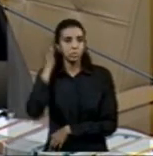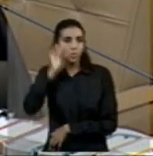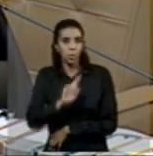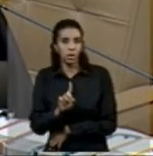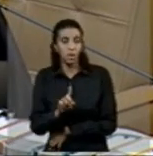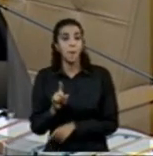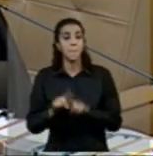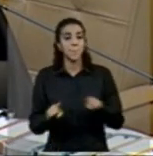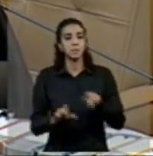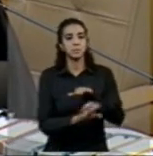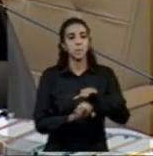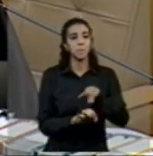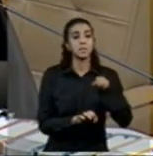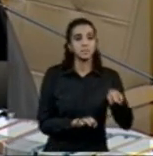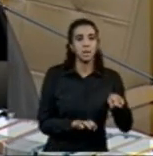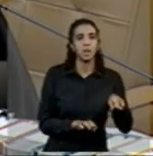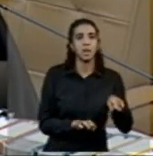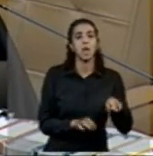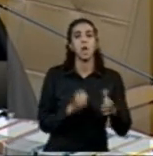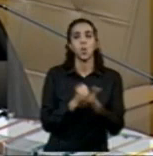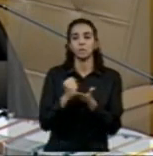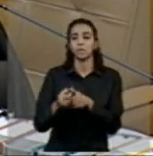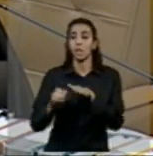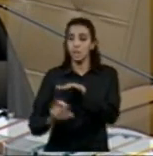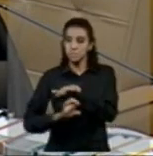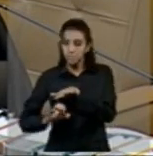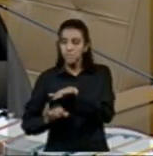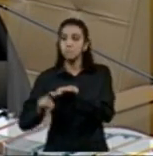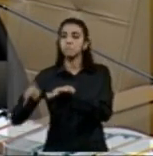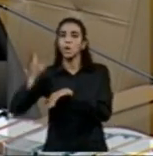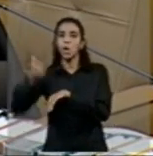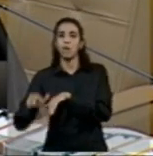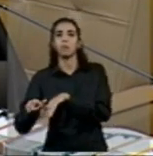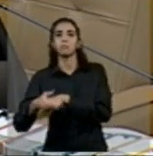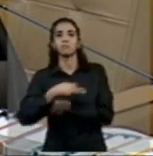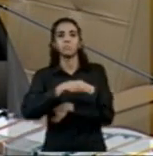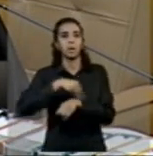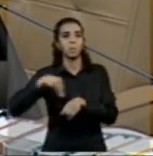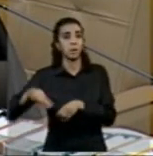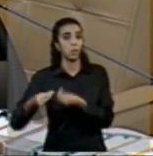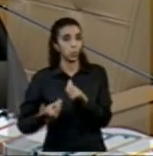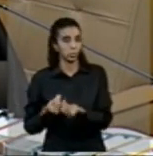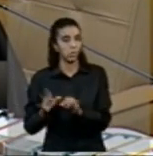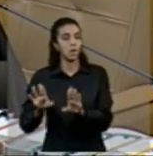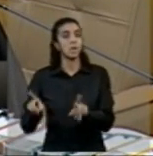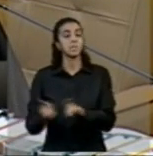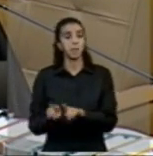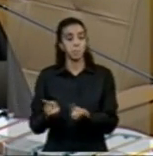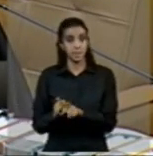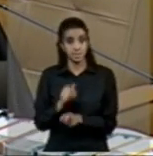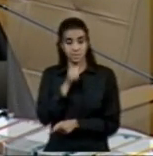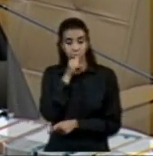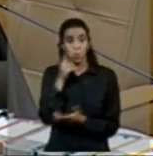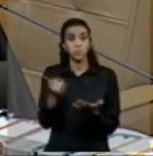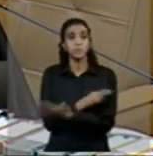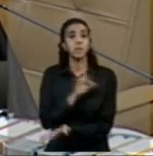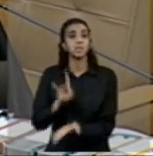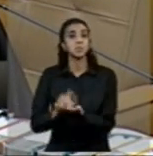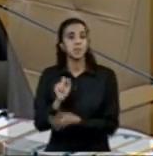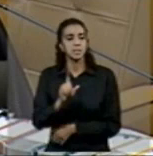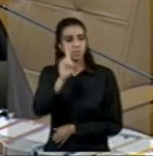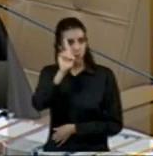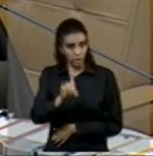presta serviços e aquele que de seus serviços se beneficia. Também é contrato realidade no sentido de que os direitos